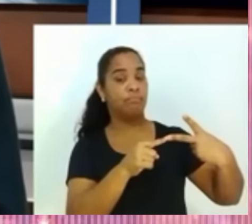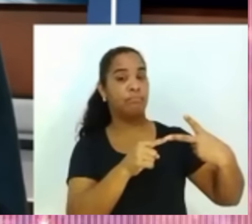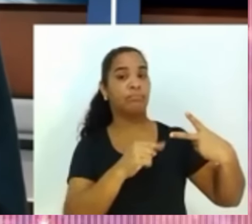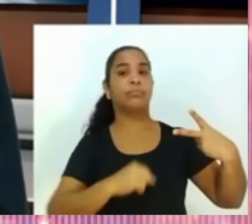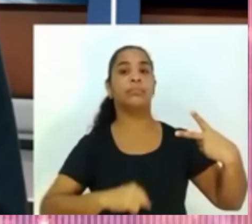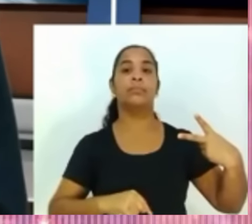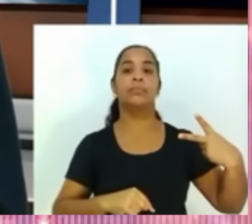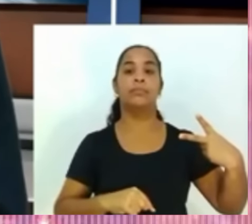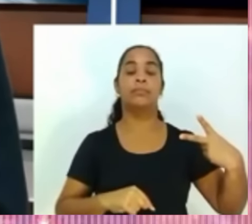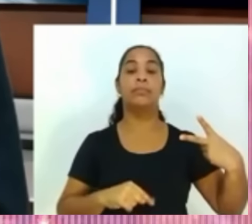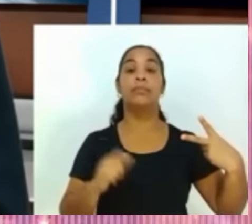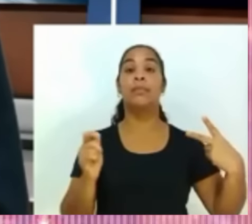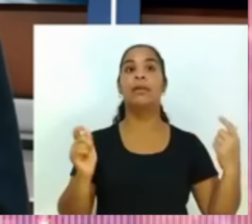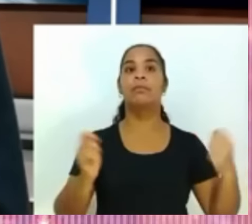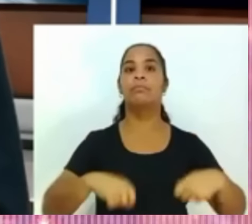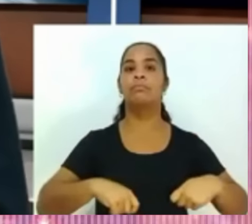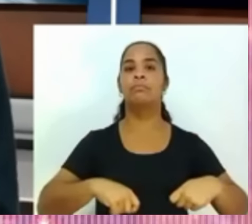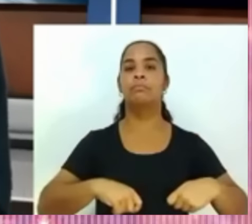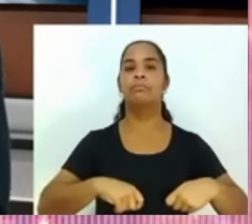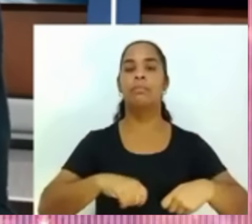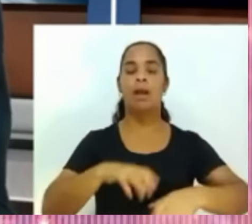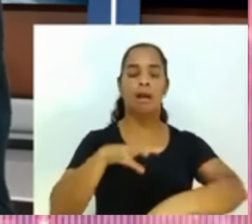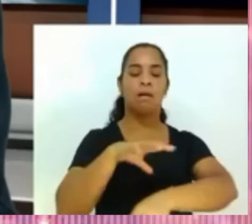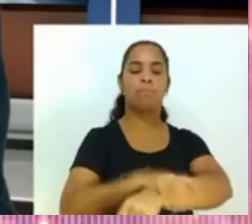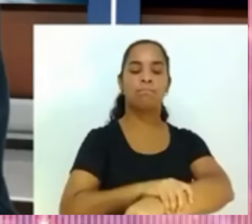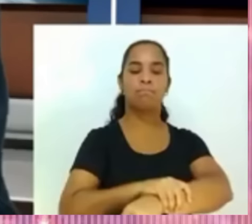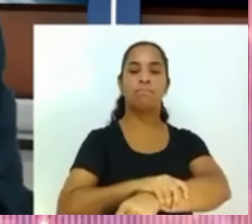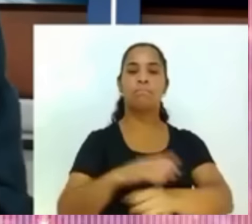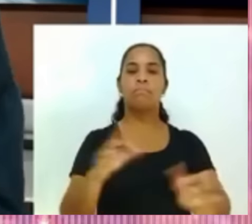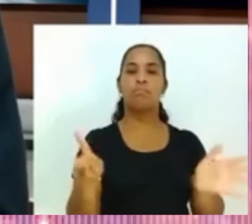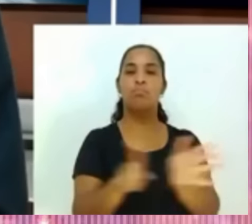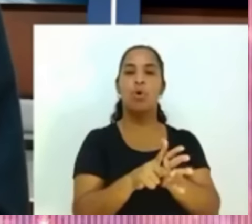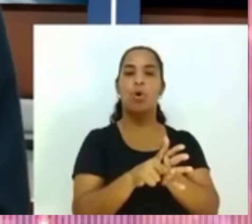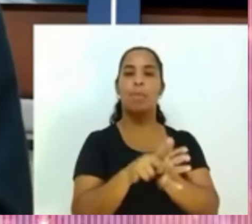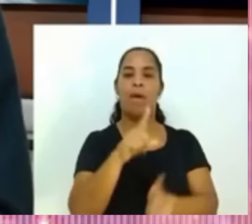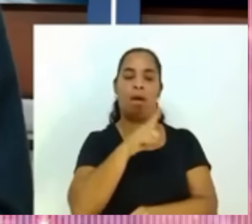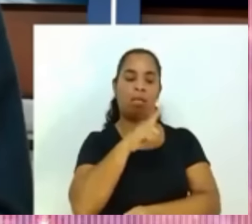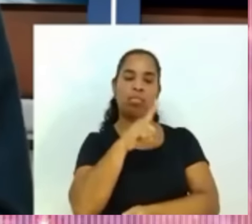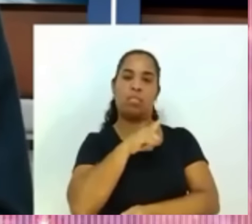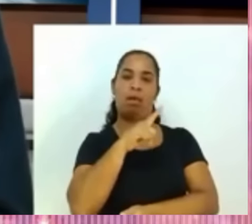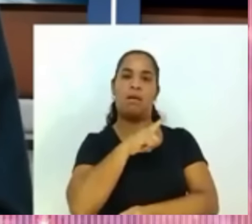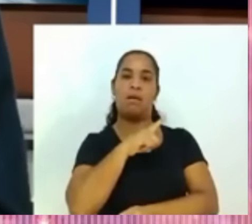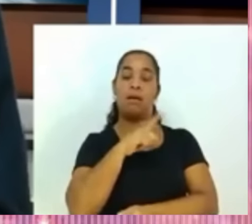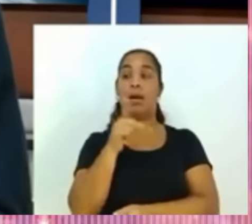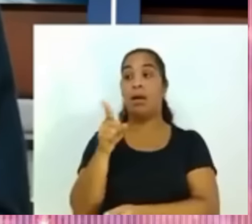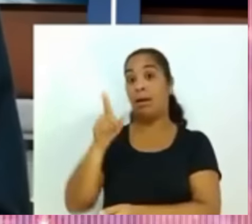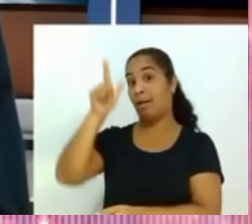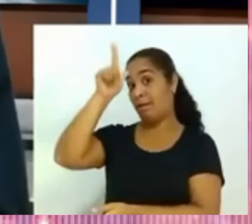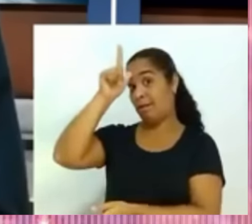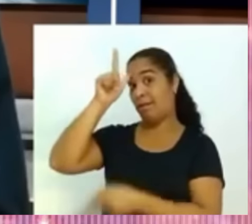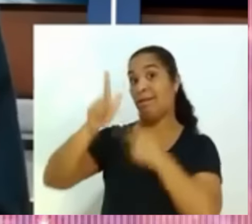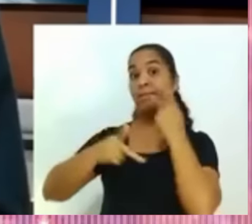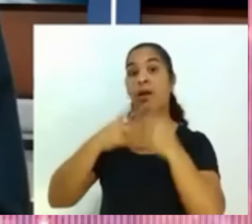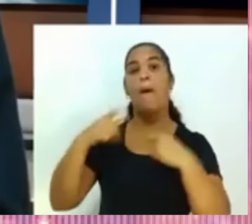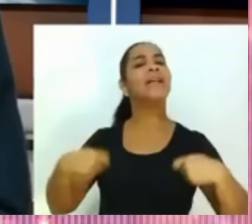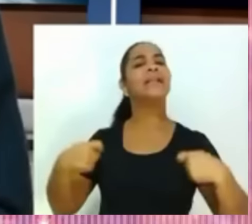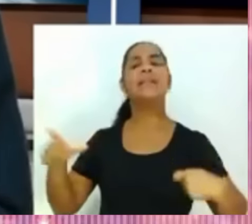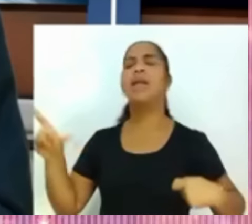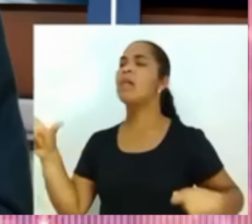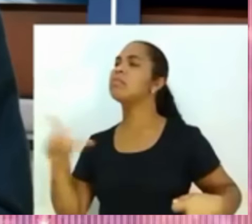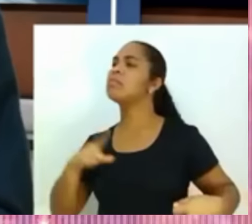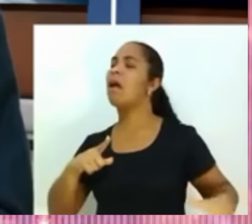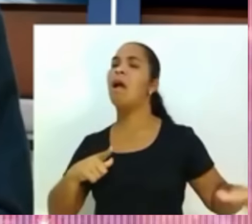possuir propriedade o indivíduo deve segundo schopenhauer possuir porque